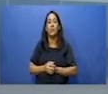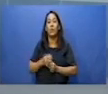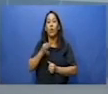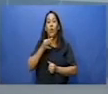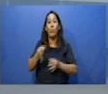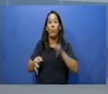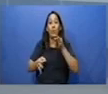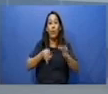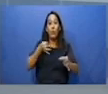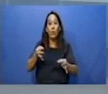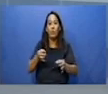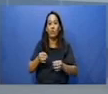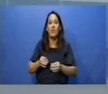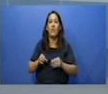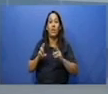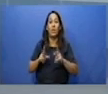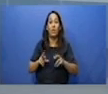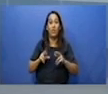controle